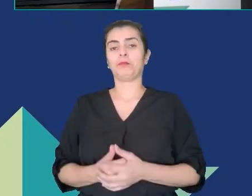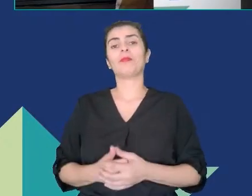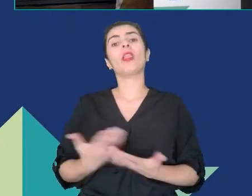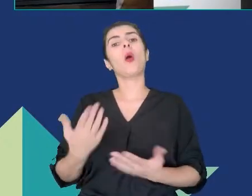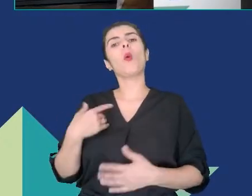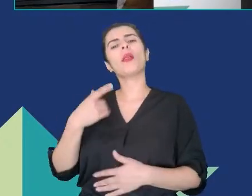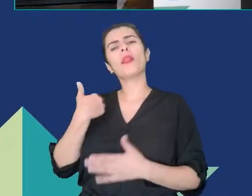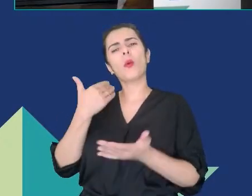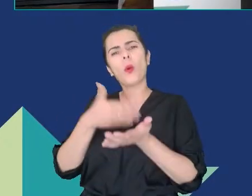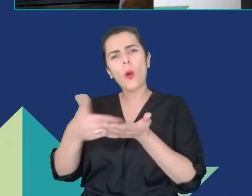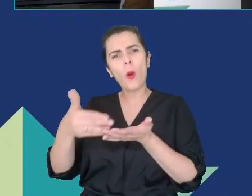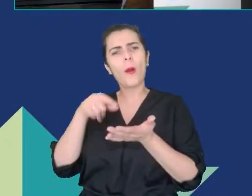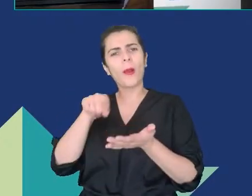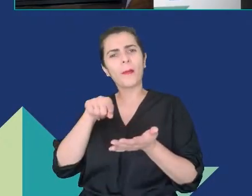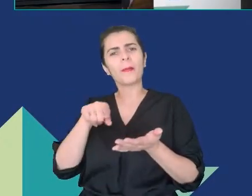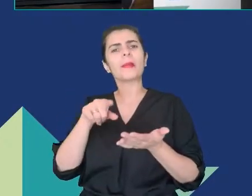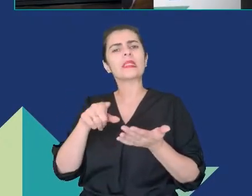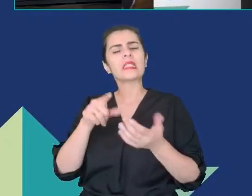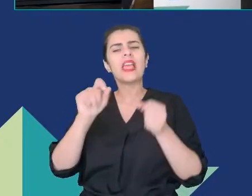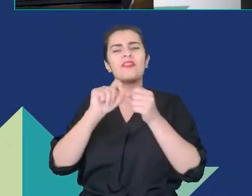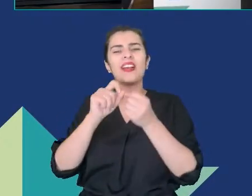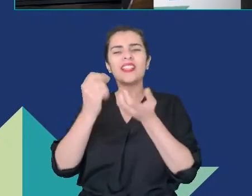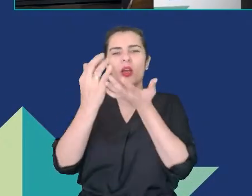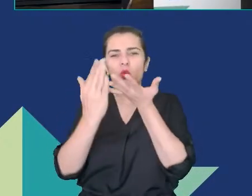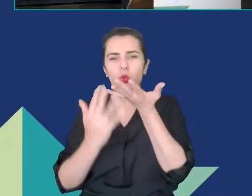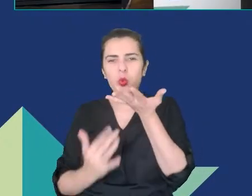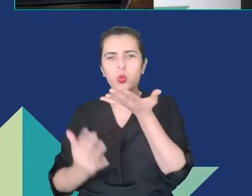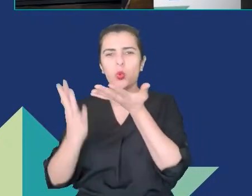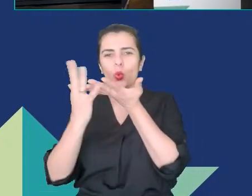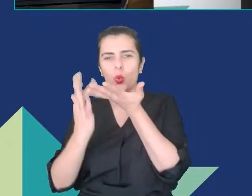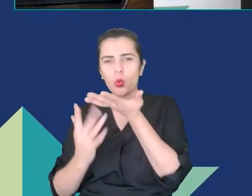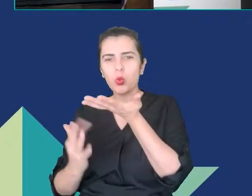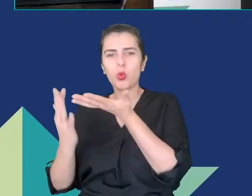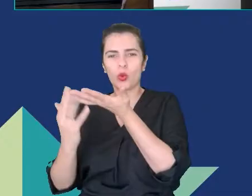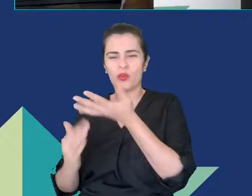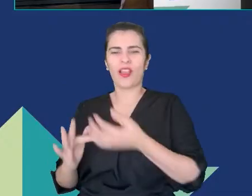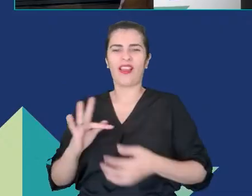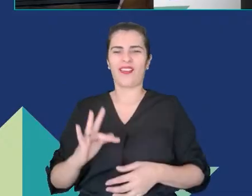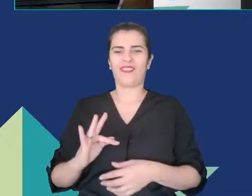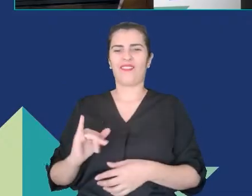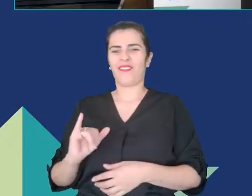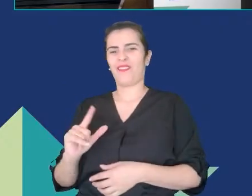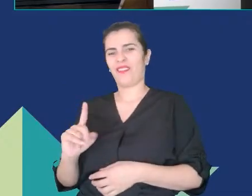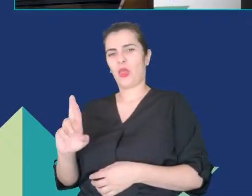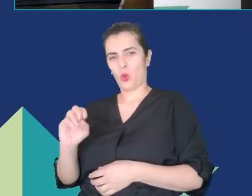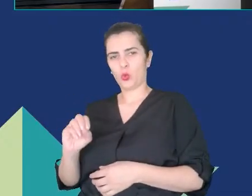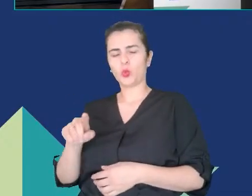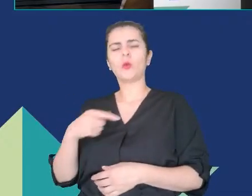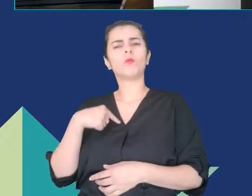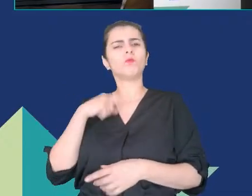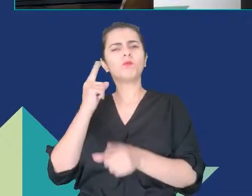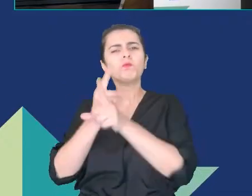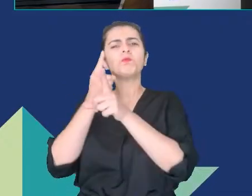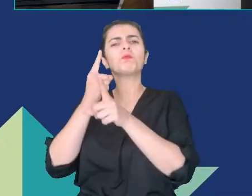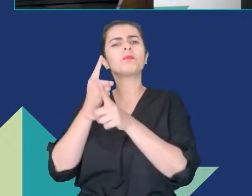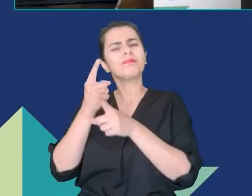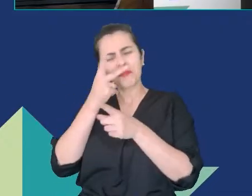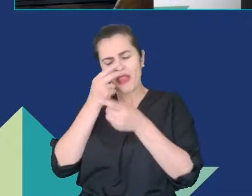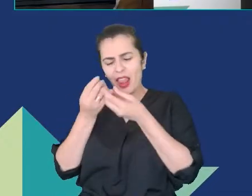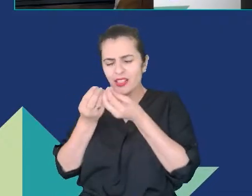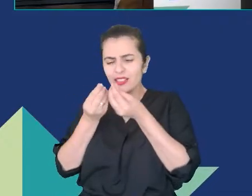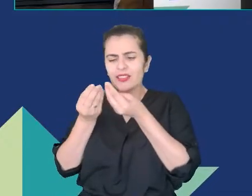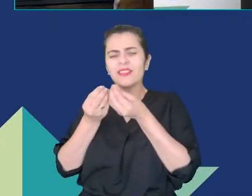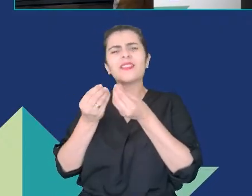começou a filtrar esse rejeito, a gente começou a verificar que ele tinha uma granulometria que estava variando